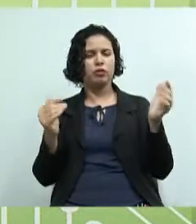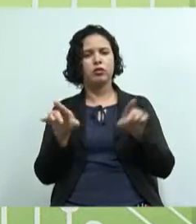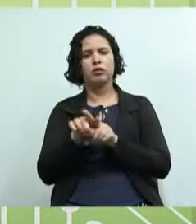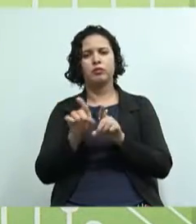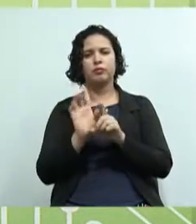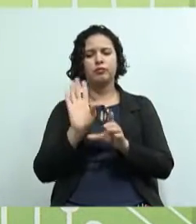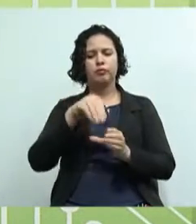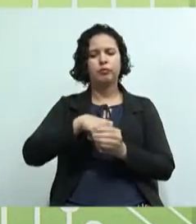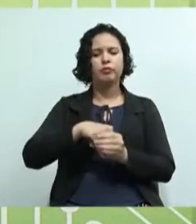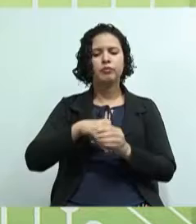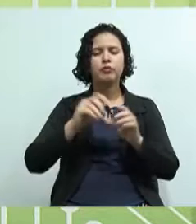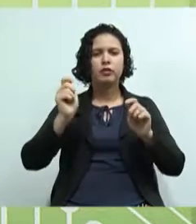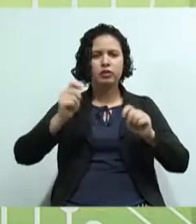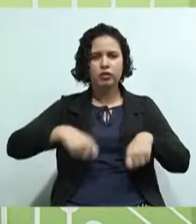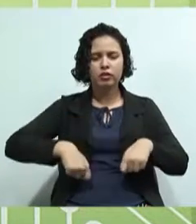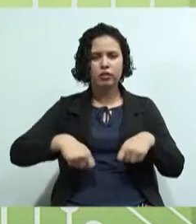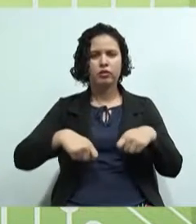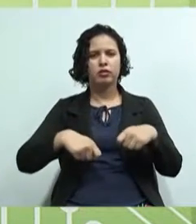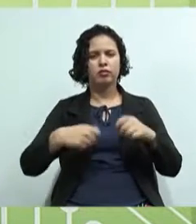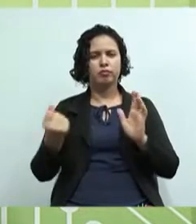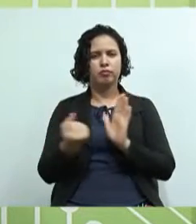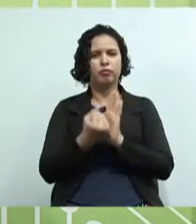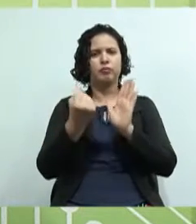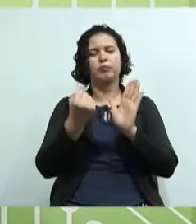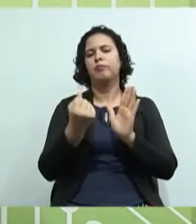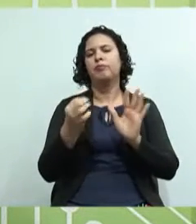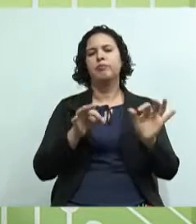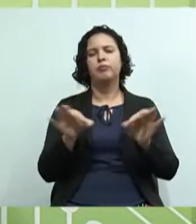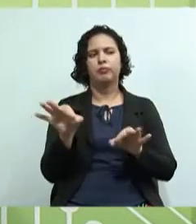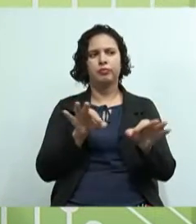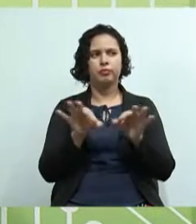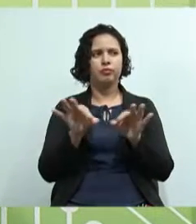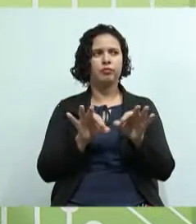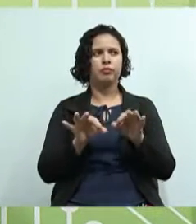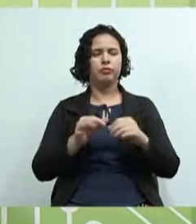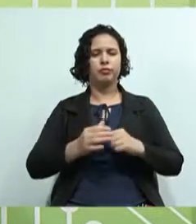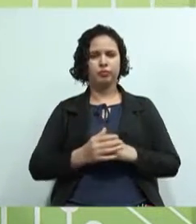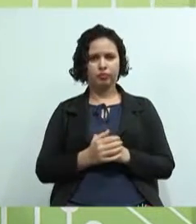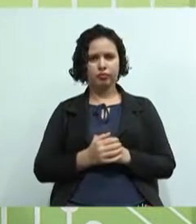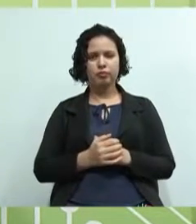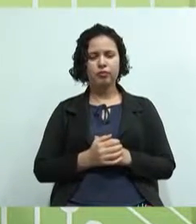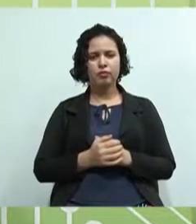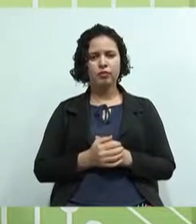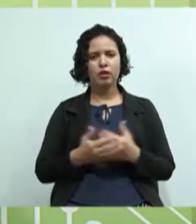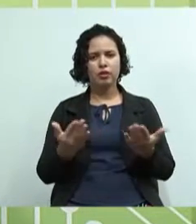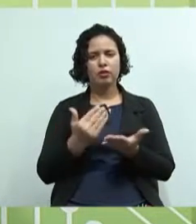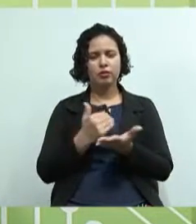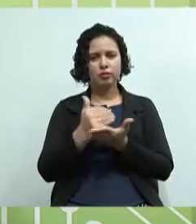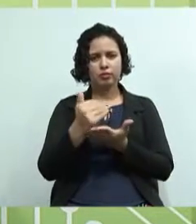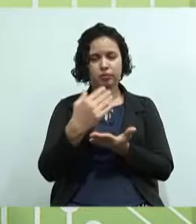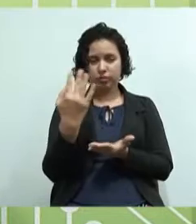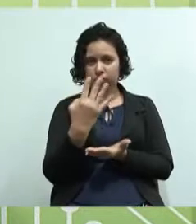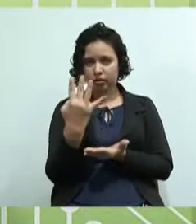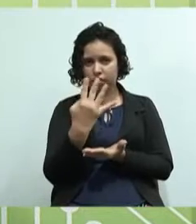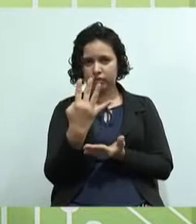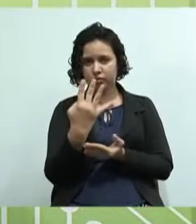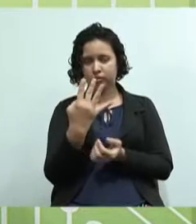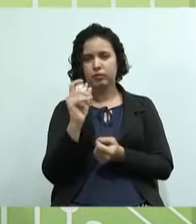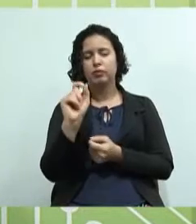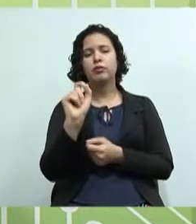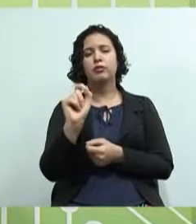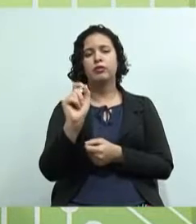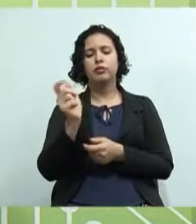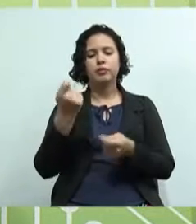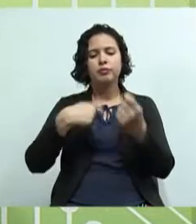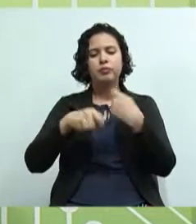também, elas podem impactar nesse nosso planejamento, tá? E aí nós chegamos no quarto, na evolução desse planejamento, que é